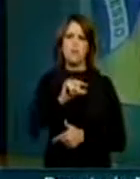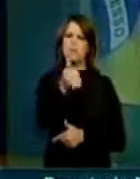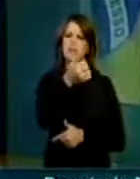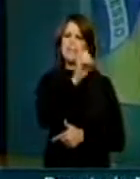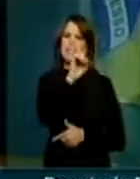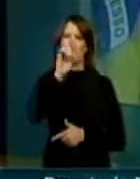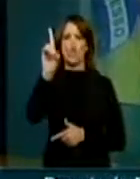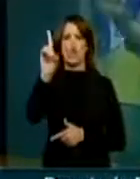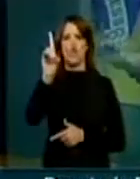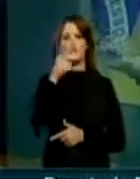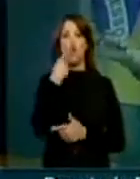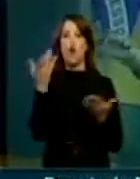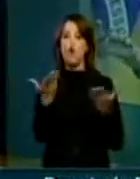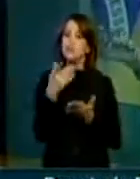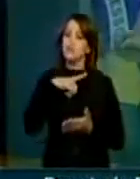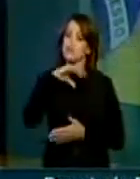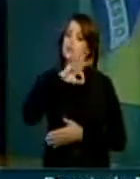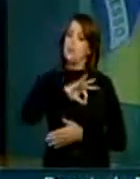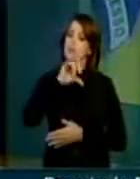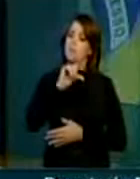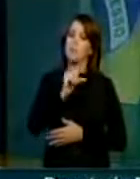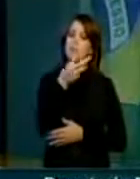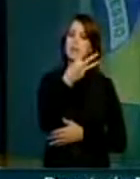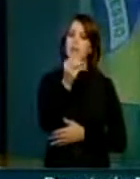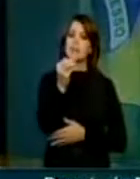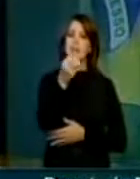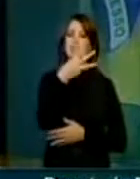$100. Hoje temos um salário mínimo de